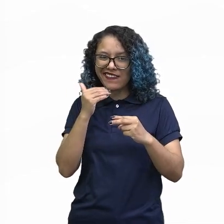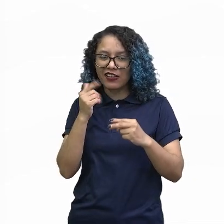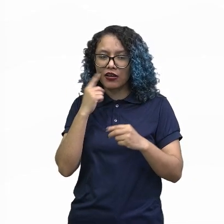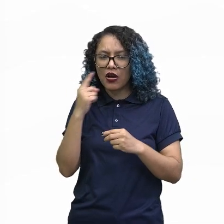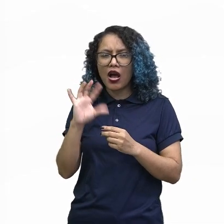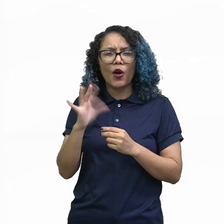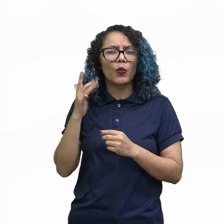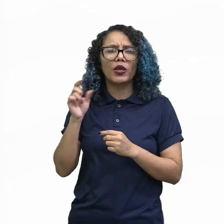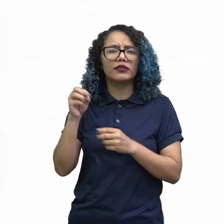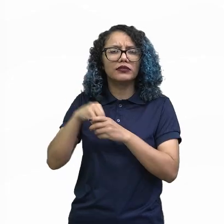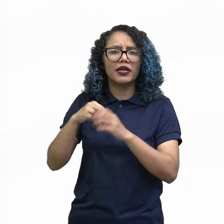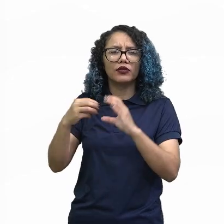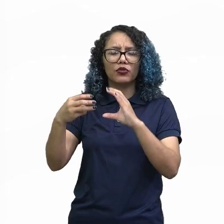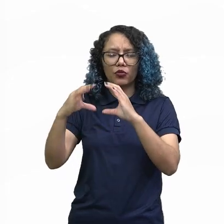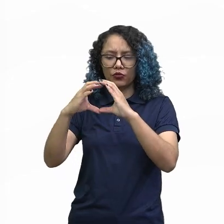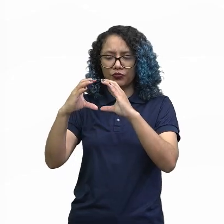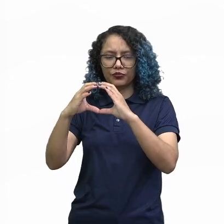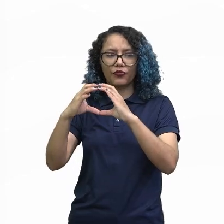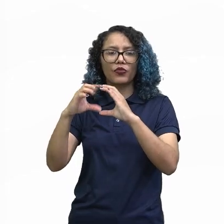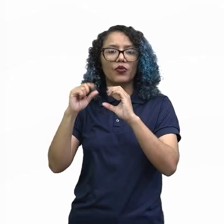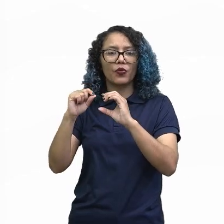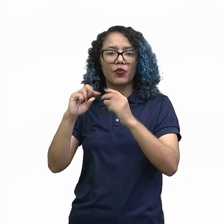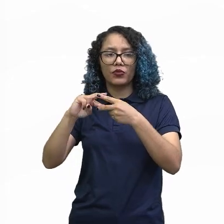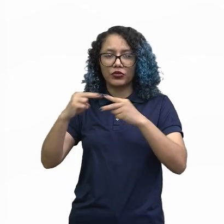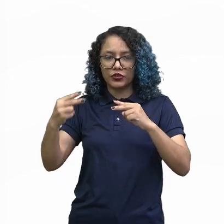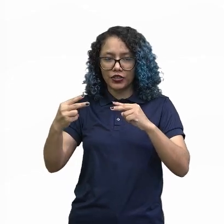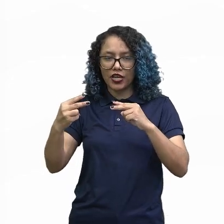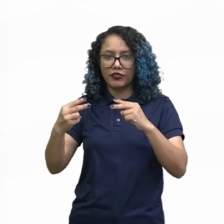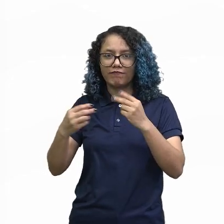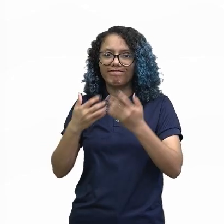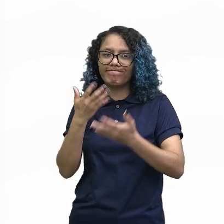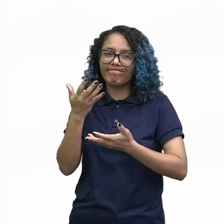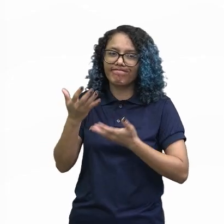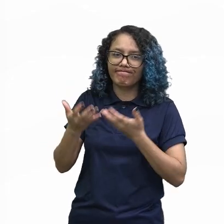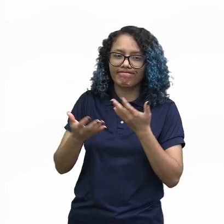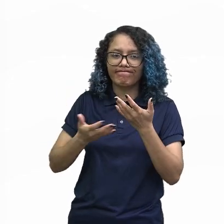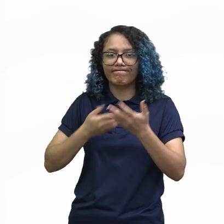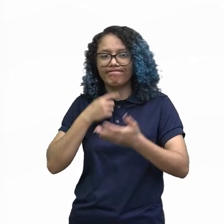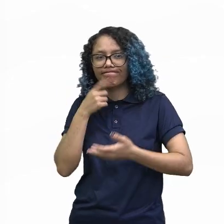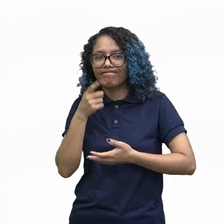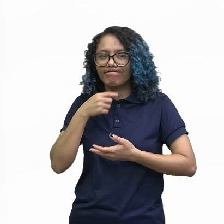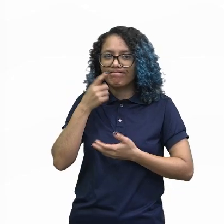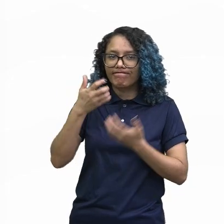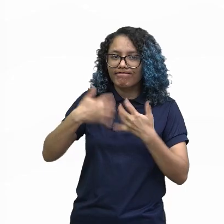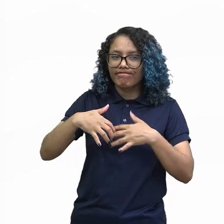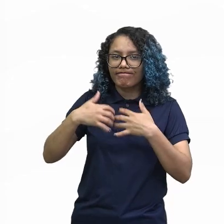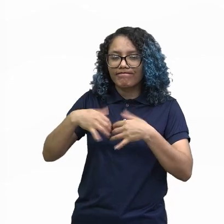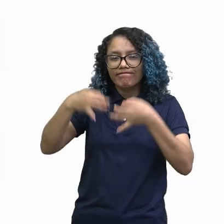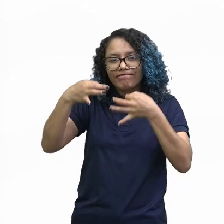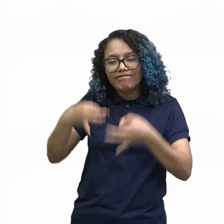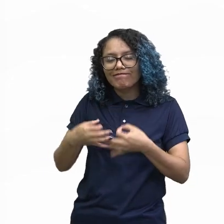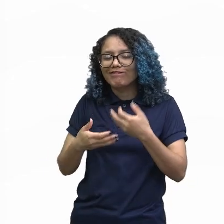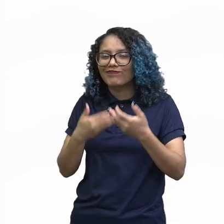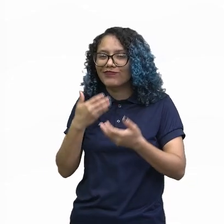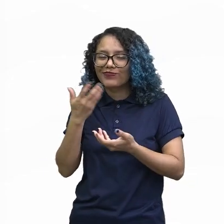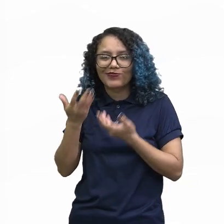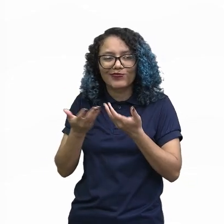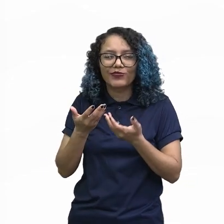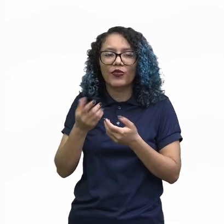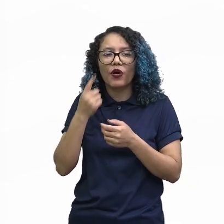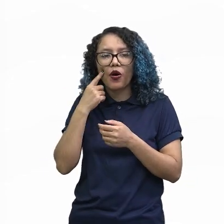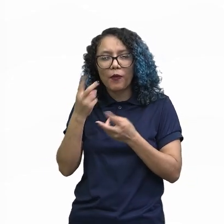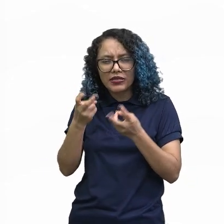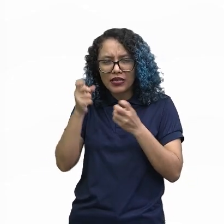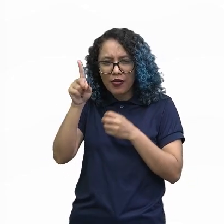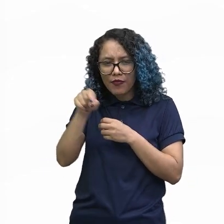acontecendo nessa célula? Esses genes, né, não estão cumprindo ali, não vão cumprir com a sua função correta. E aí você observa que tem um xizinho